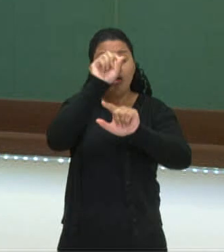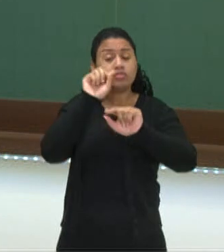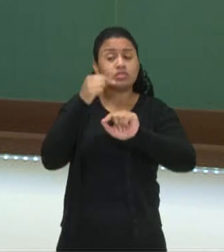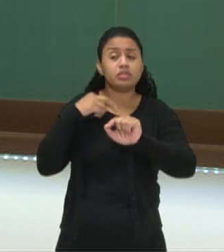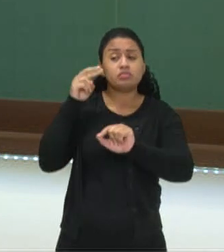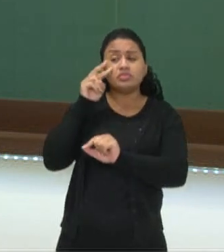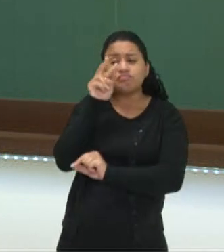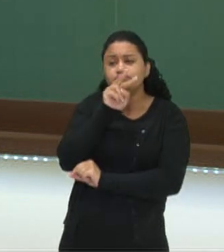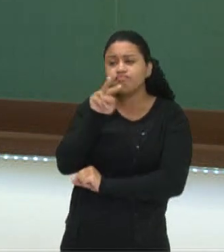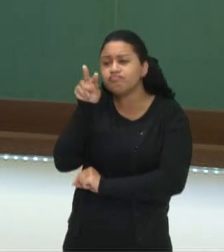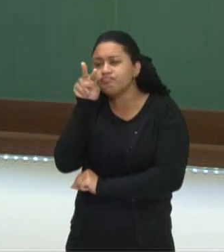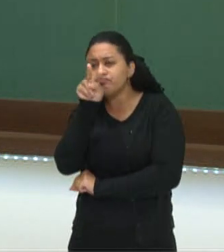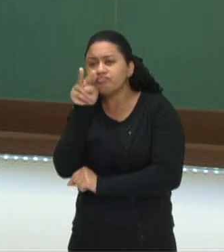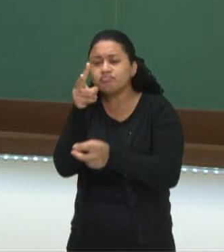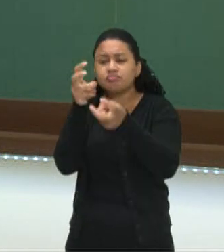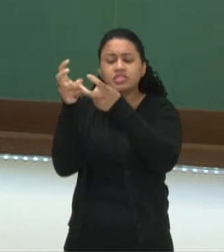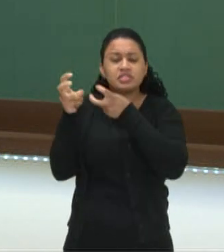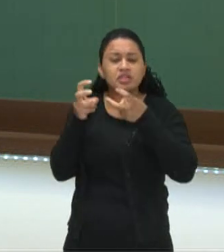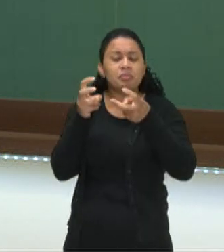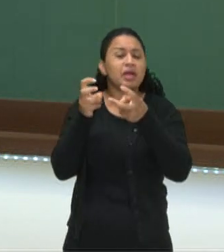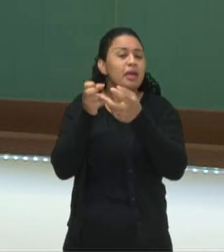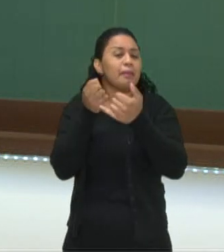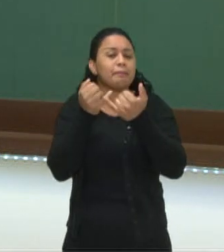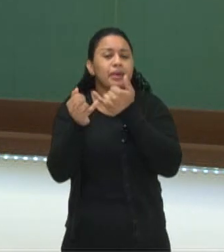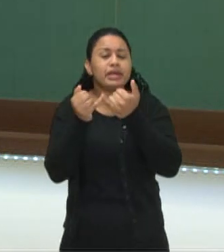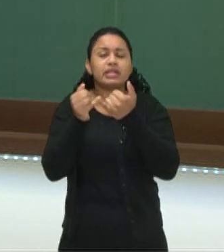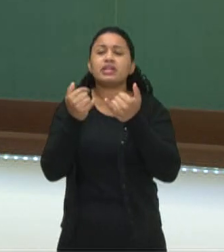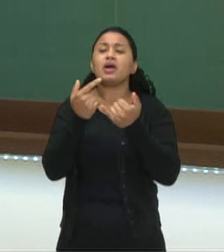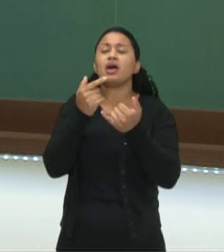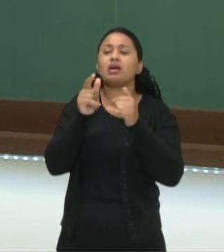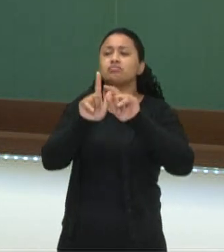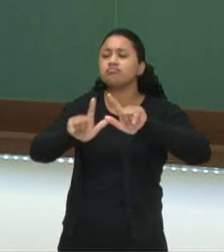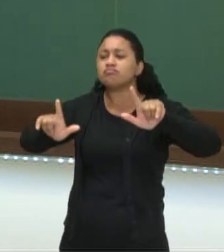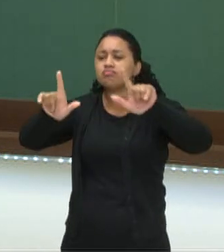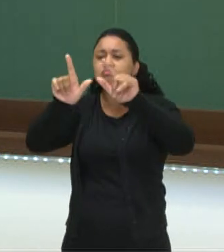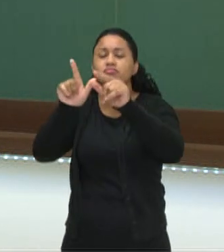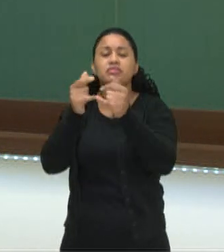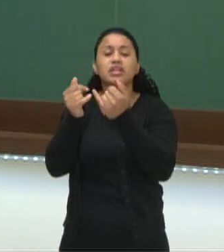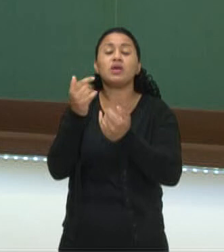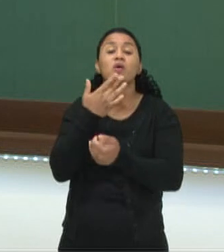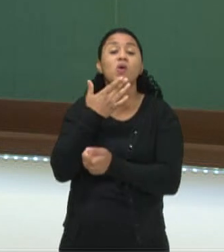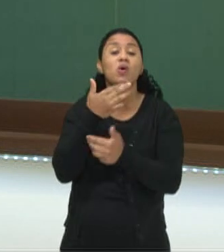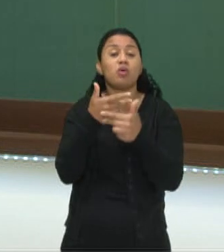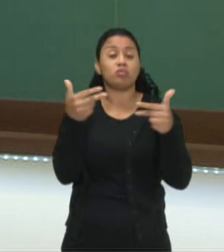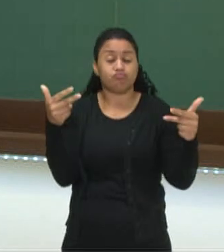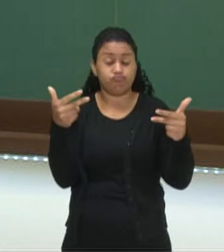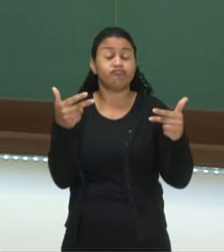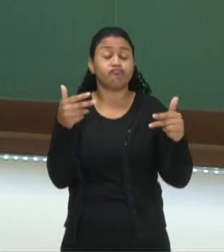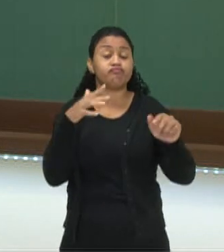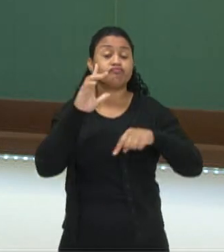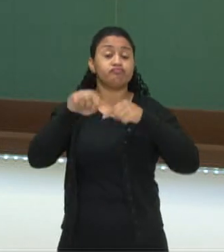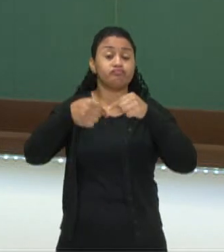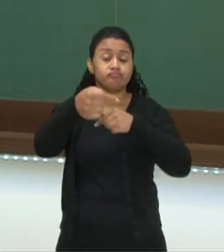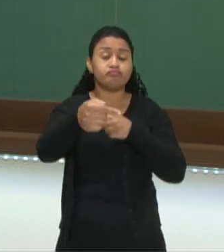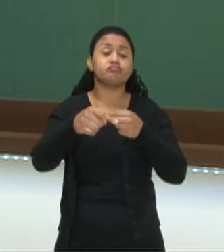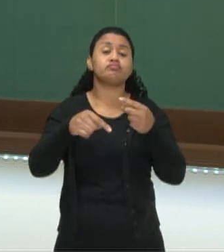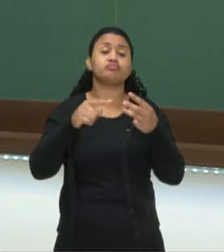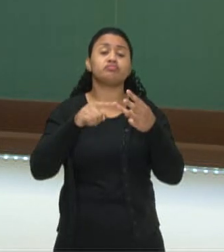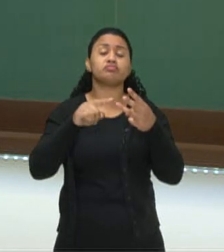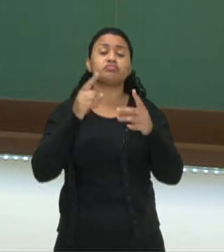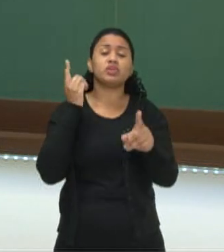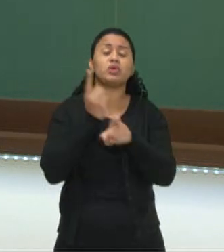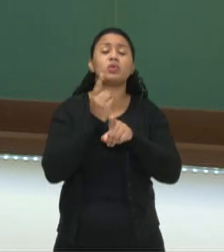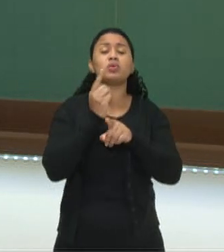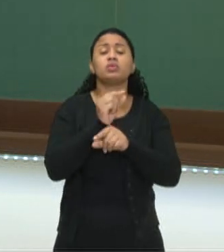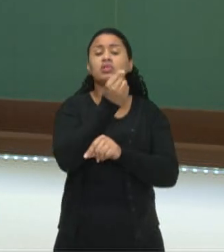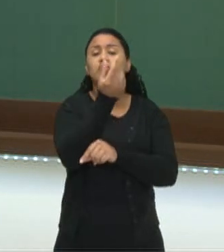começava a enxergar as notas como fossem cores. E mais tarde ele vai encontrar Arnold Schoenberg, que é